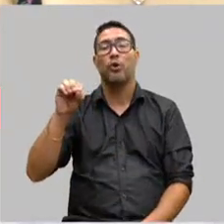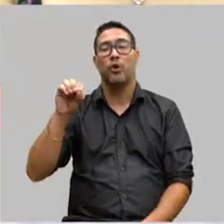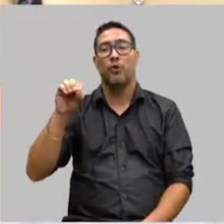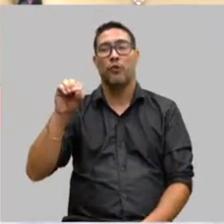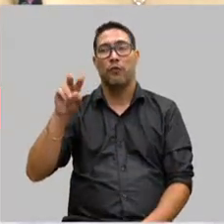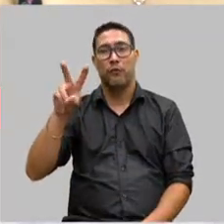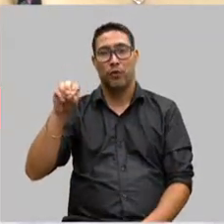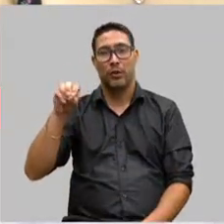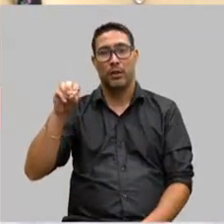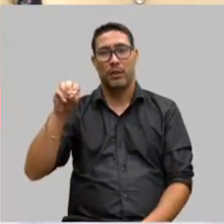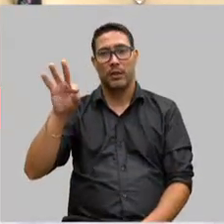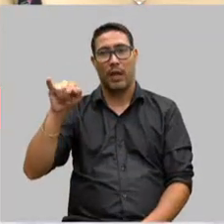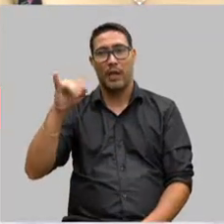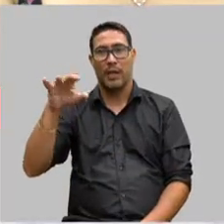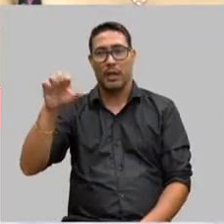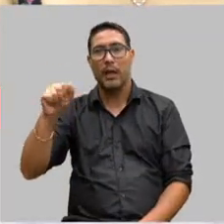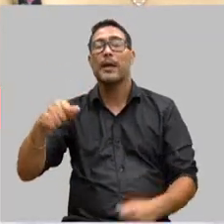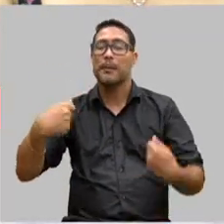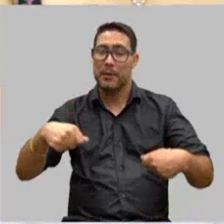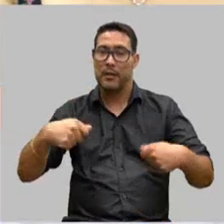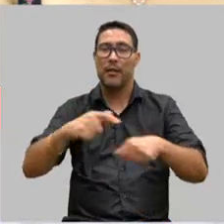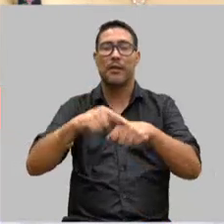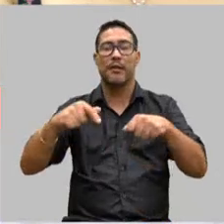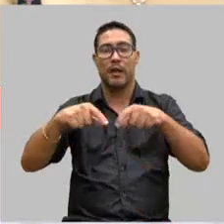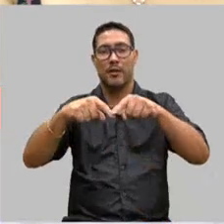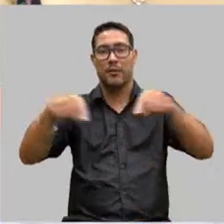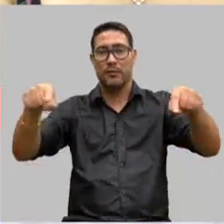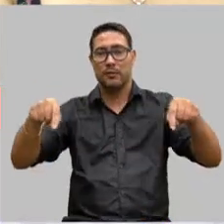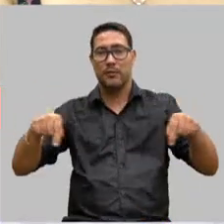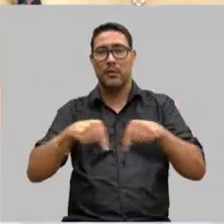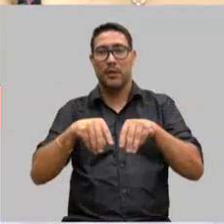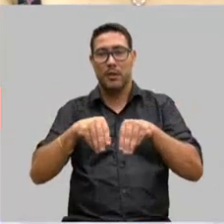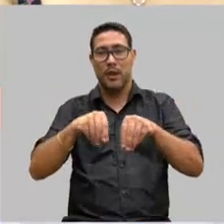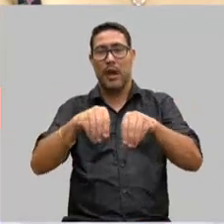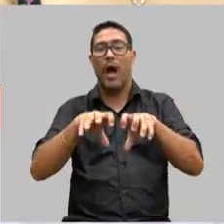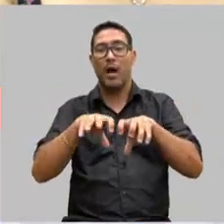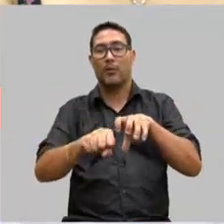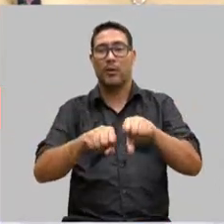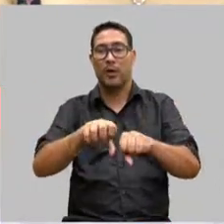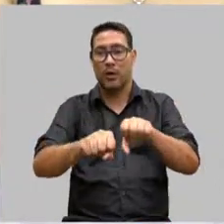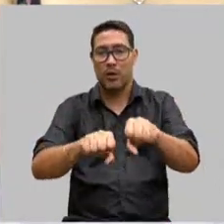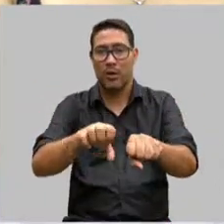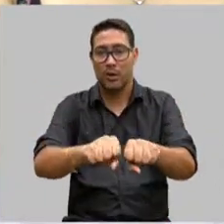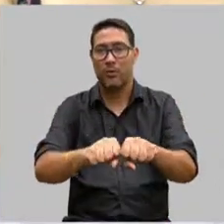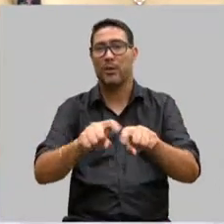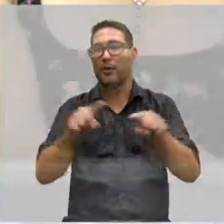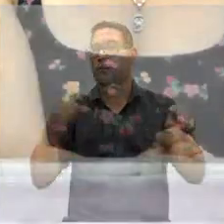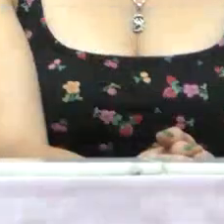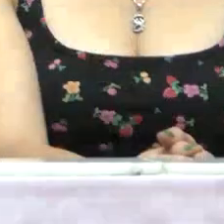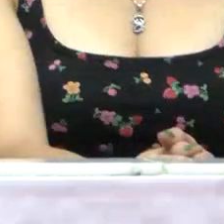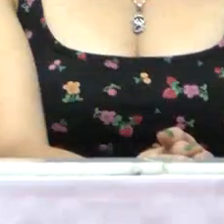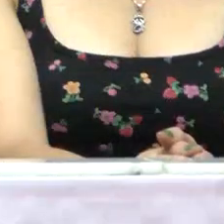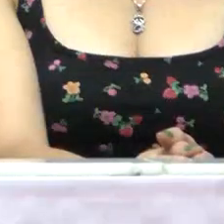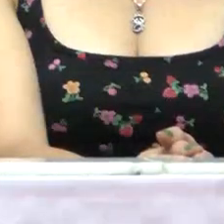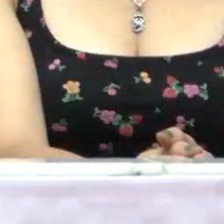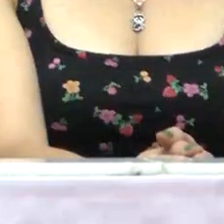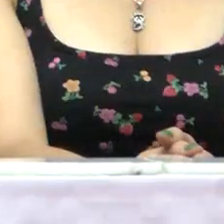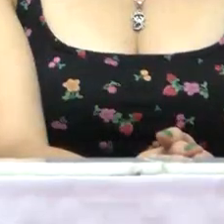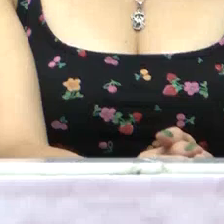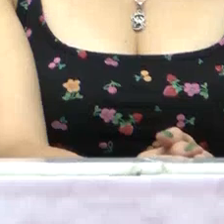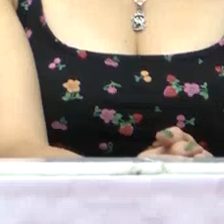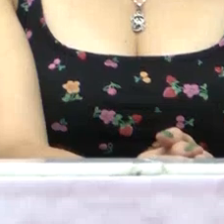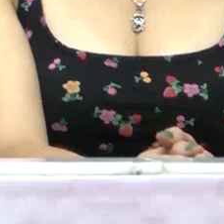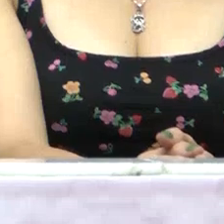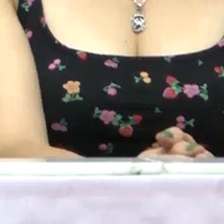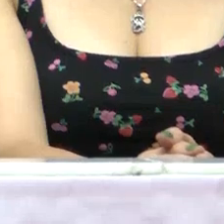terra, e nós temos que preocupar que a ocupação de terra também não se gere os problemas sociais. Então, tudo isso